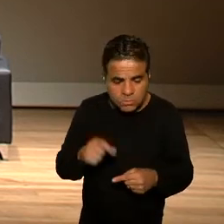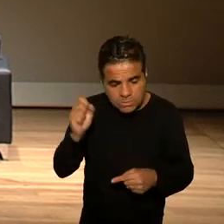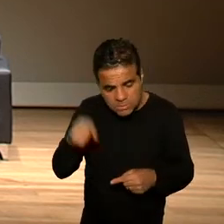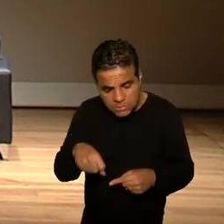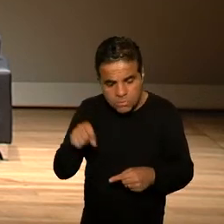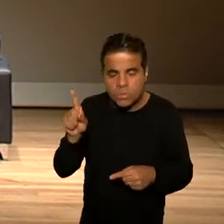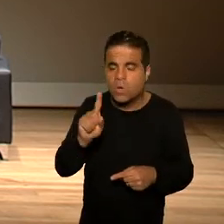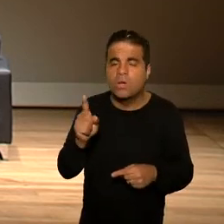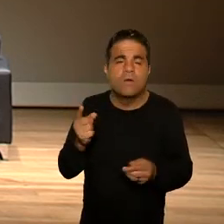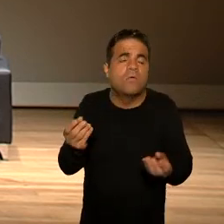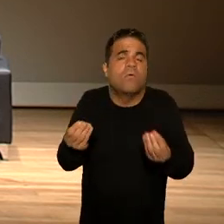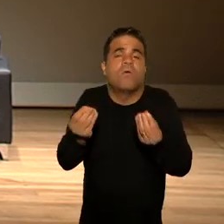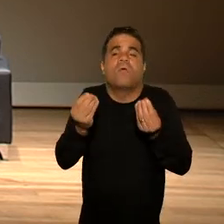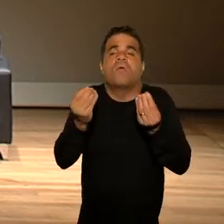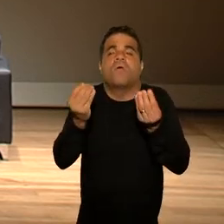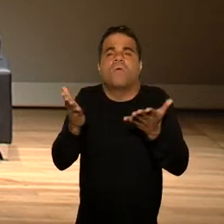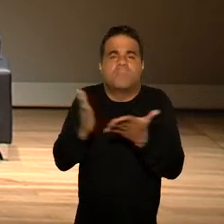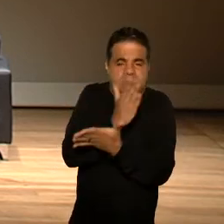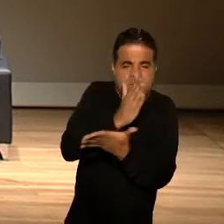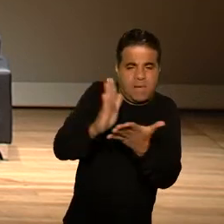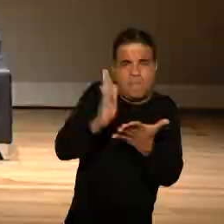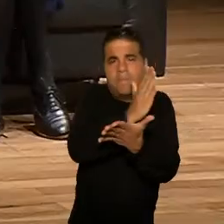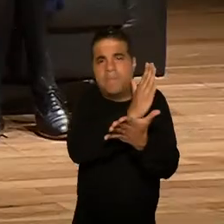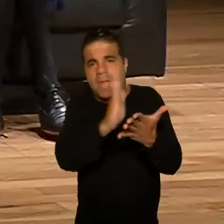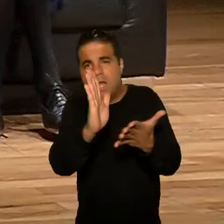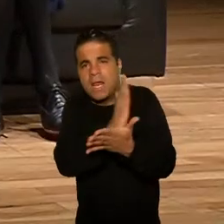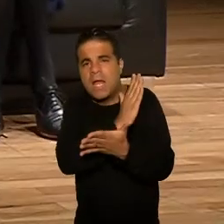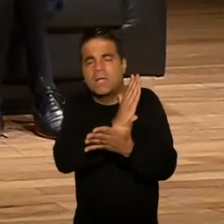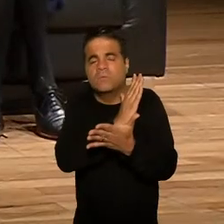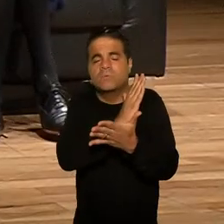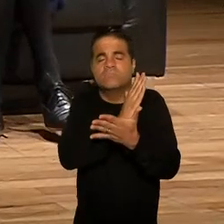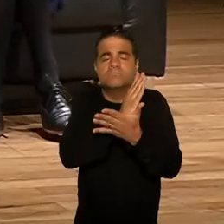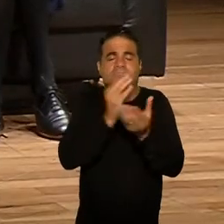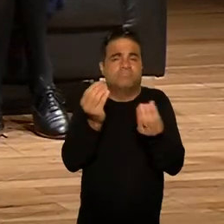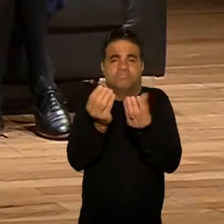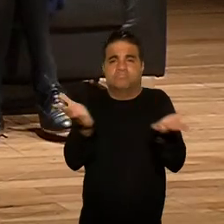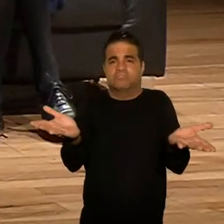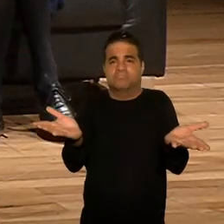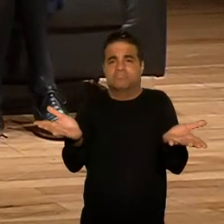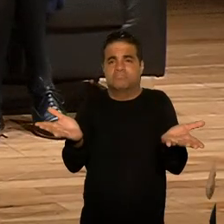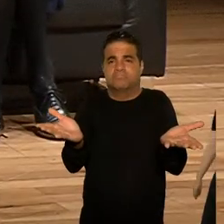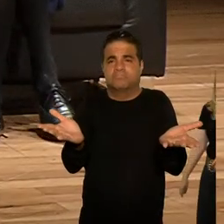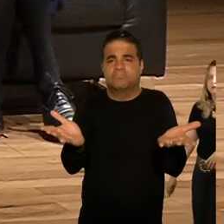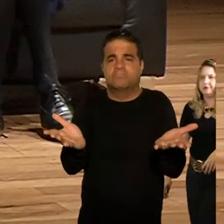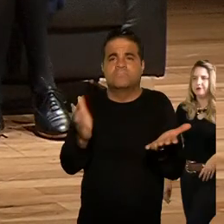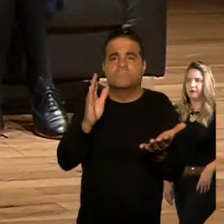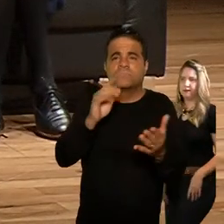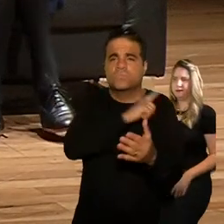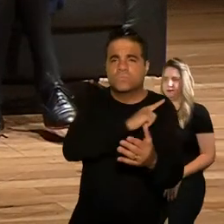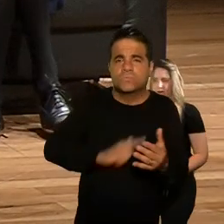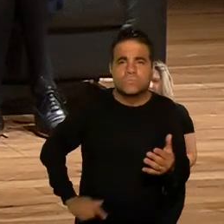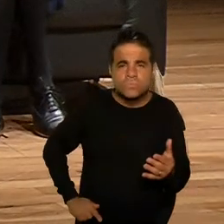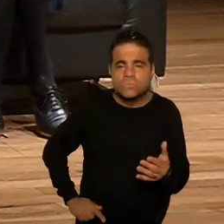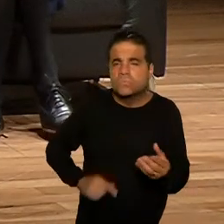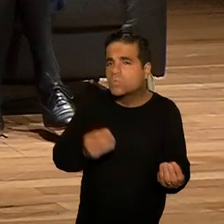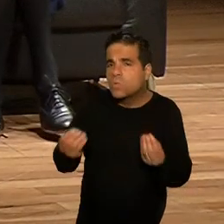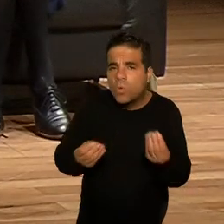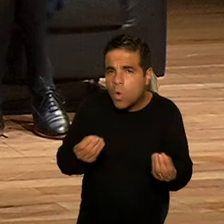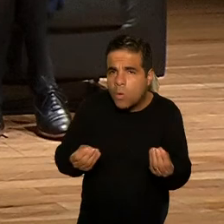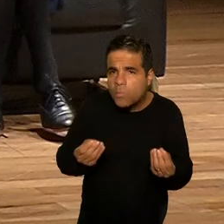não separado né das visões do governo